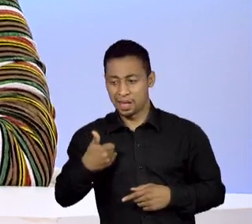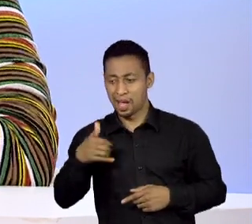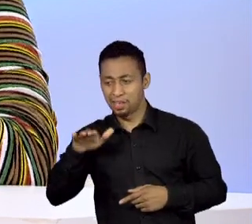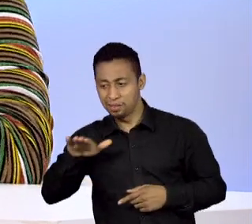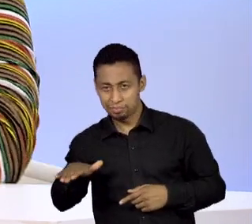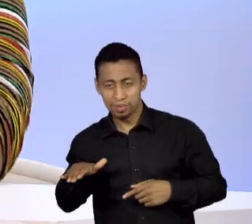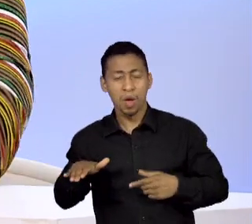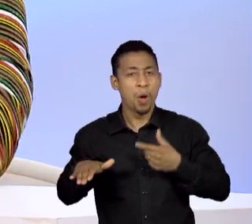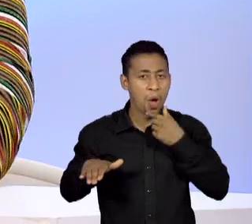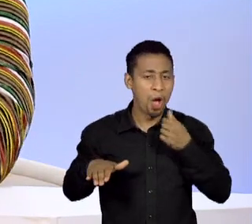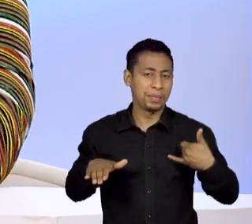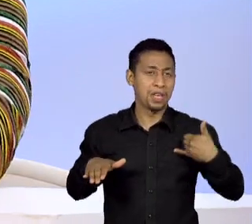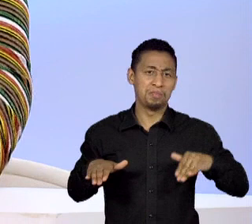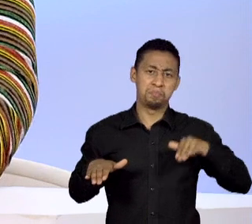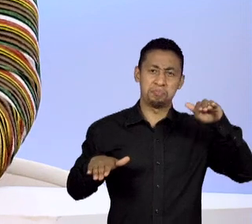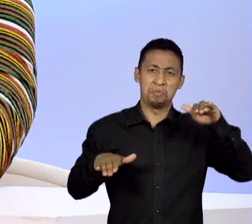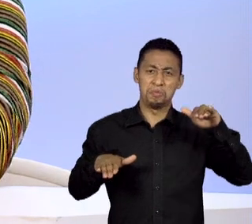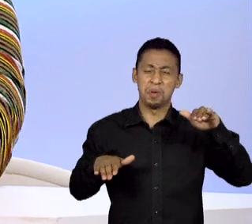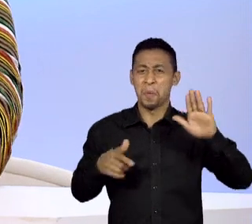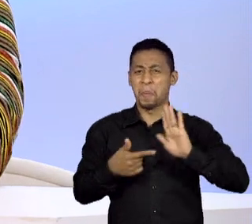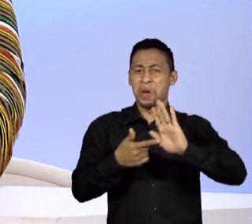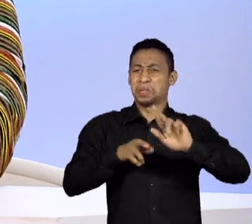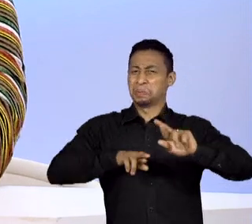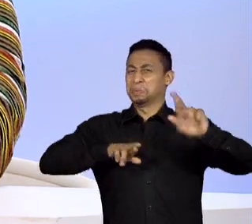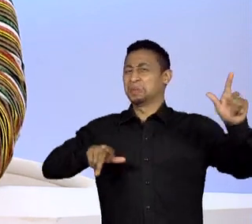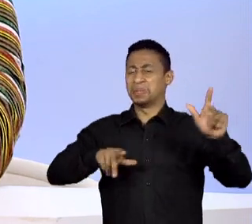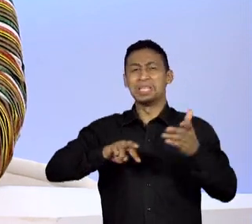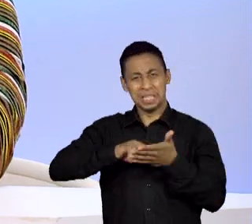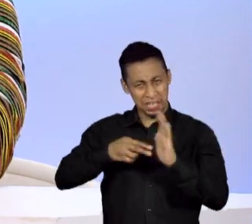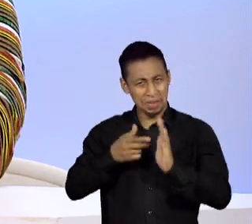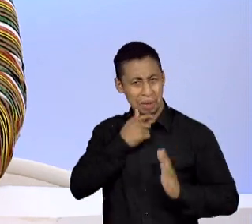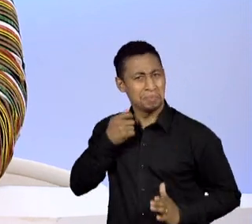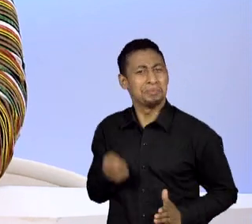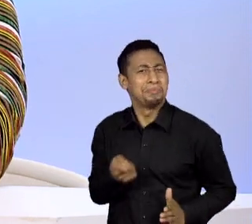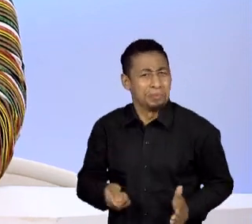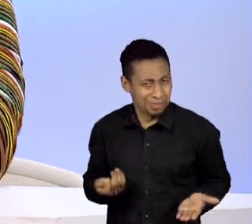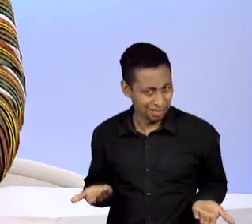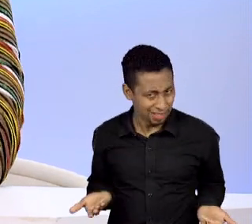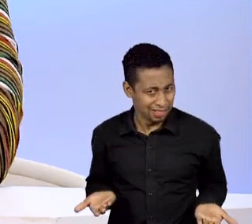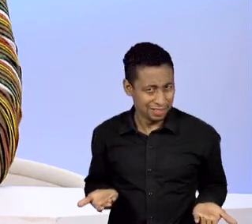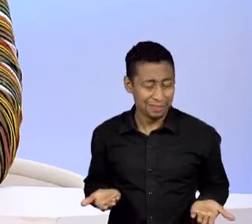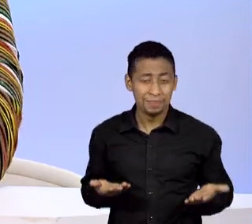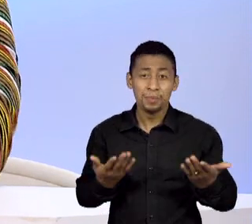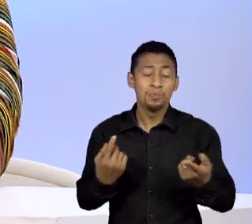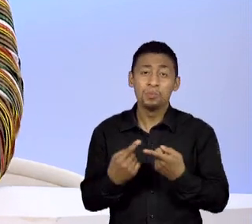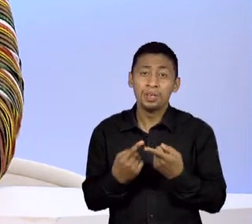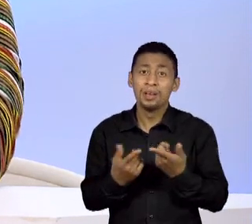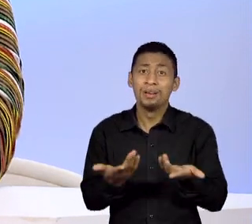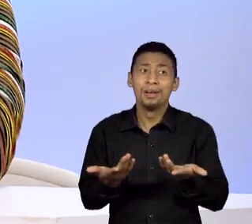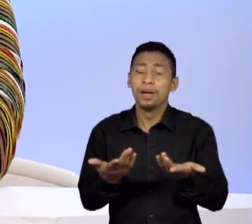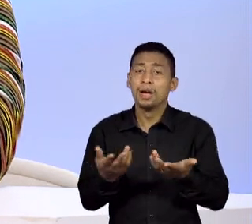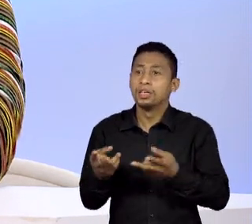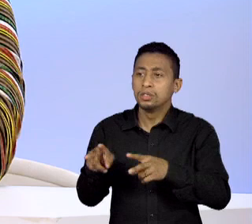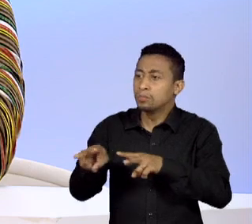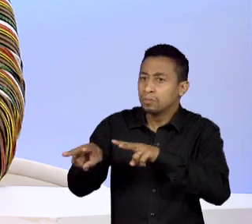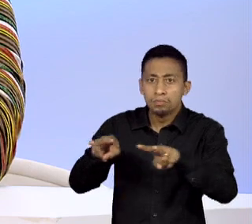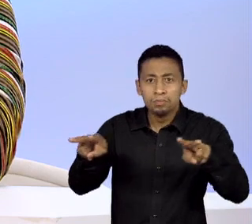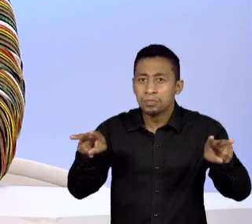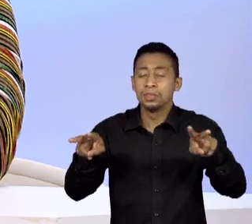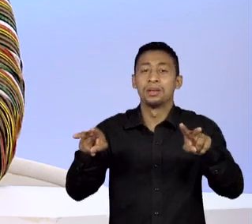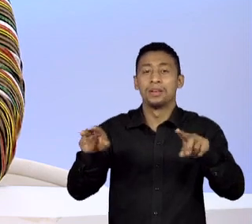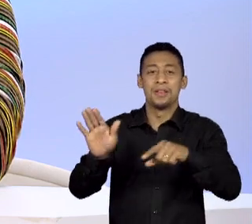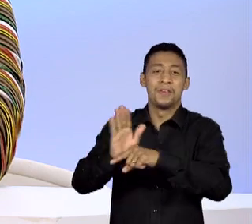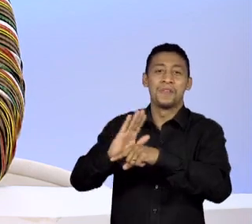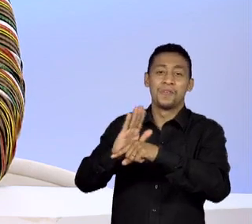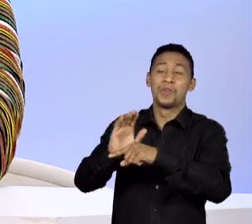né? Por que esse casal não poderia ser um casal sexagenário, né? A gente vê muito essa equidade, né, nas produções europeias e